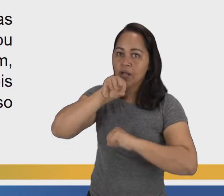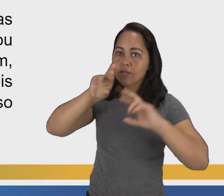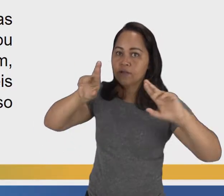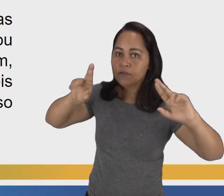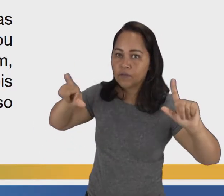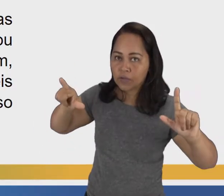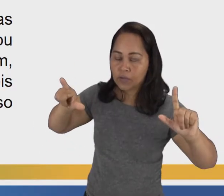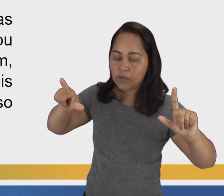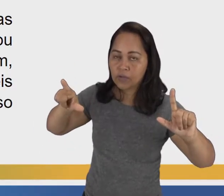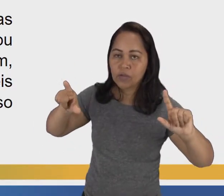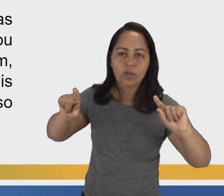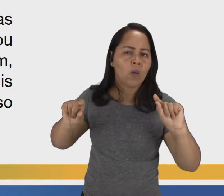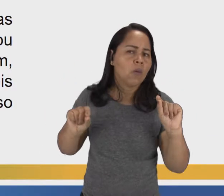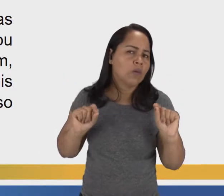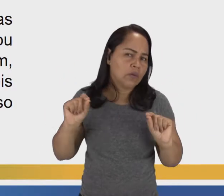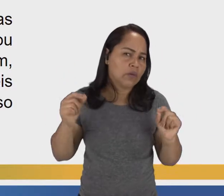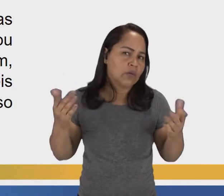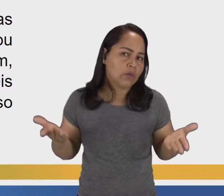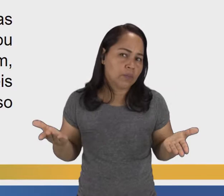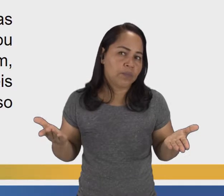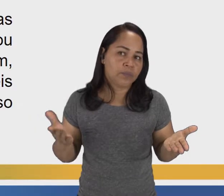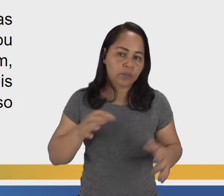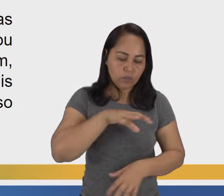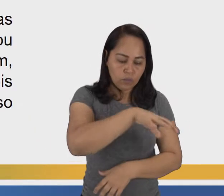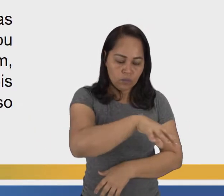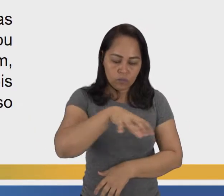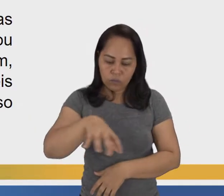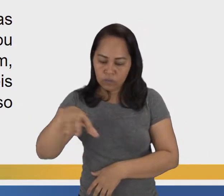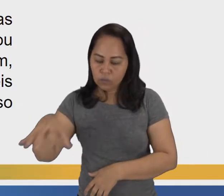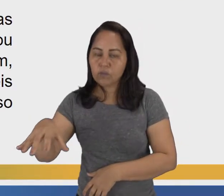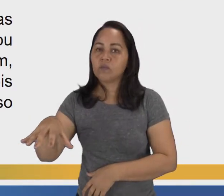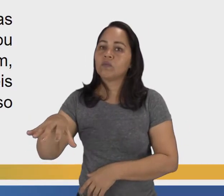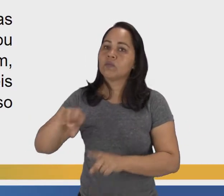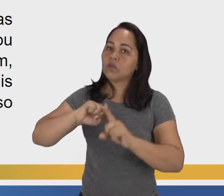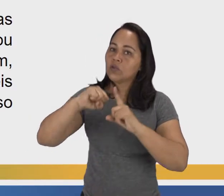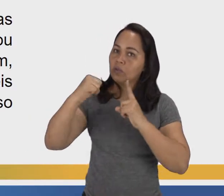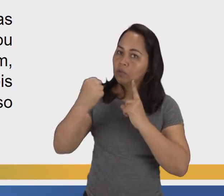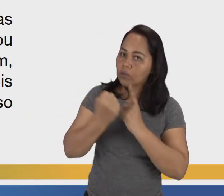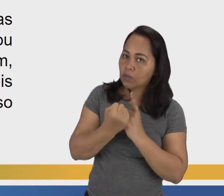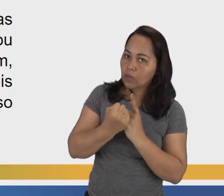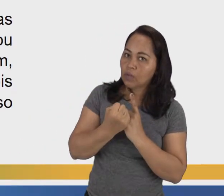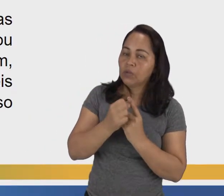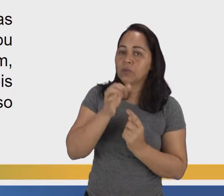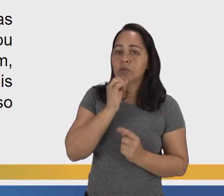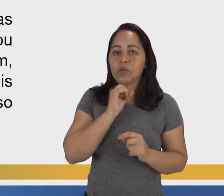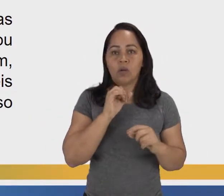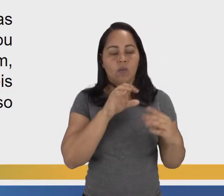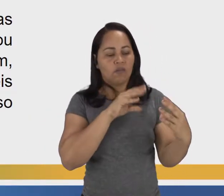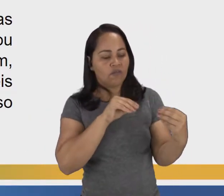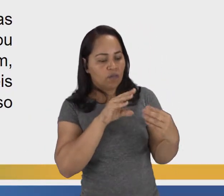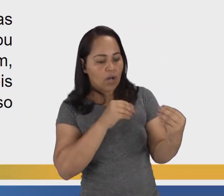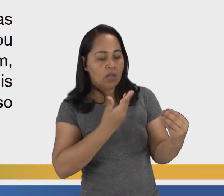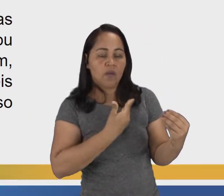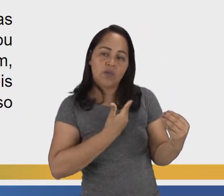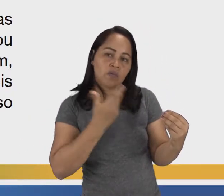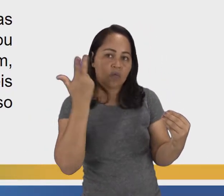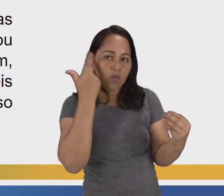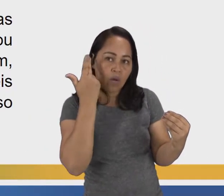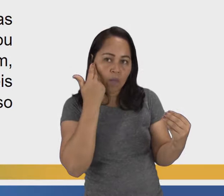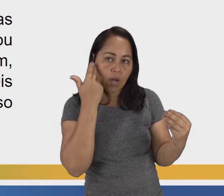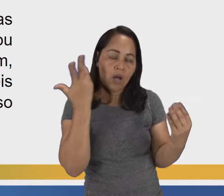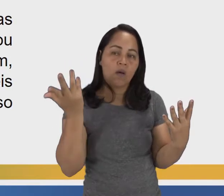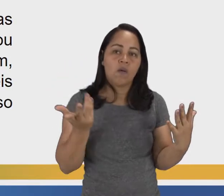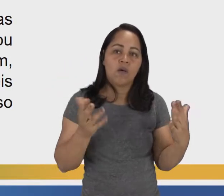aí caminhando por diversos setores da sociedade, como desde uma pequena fala entre amigos até uma tese